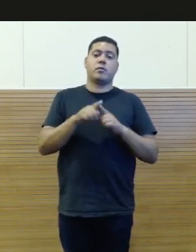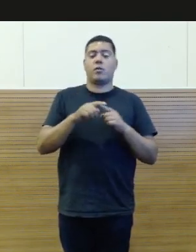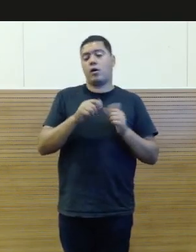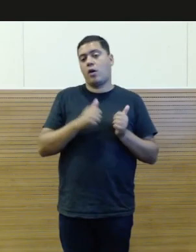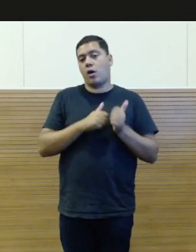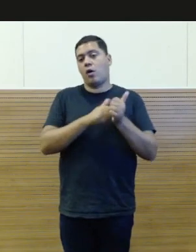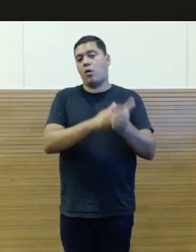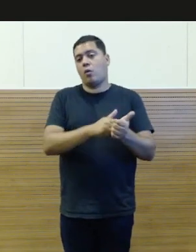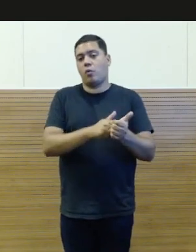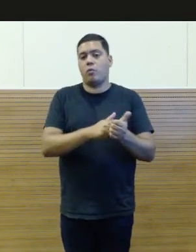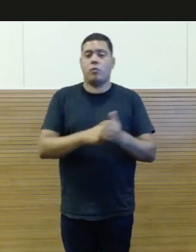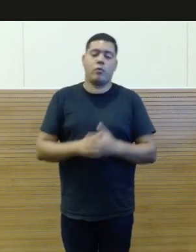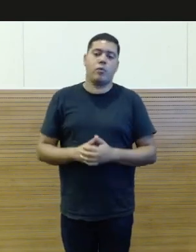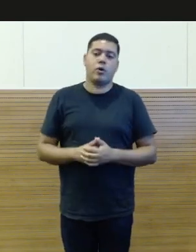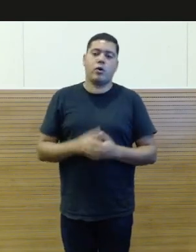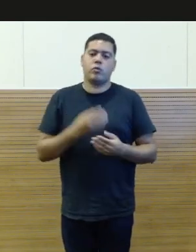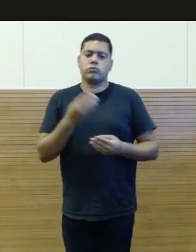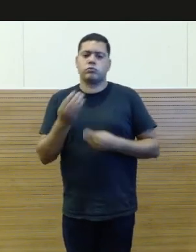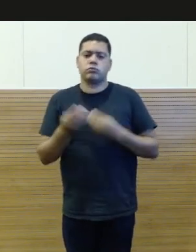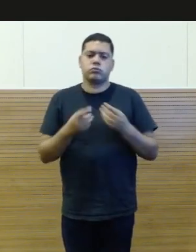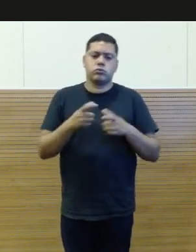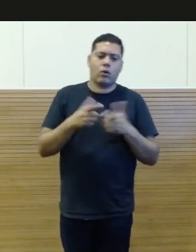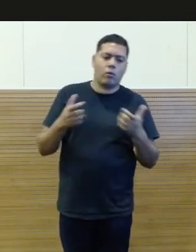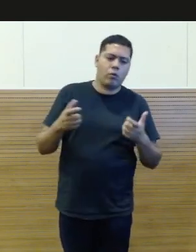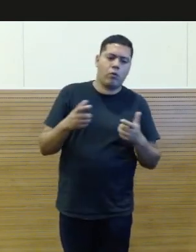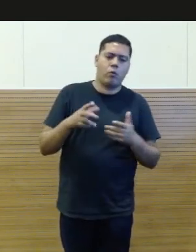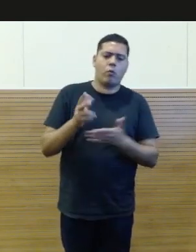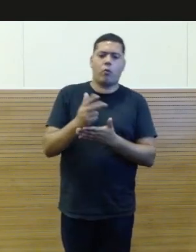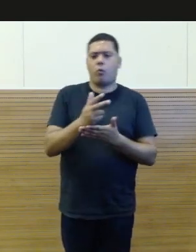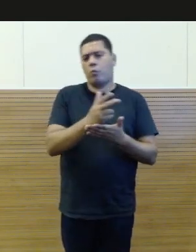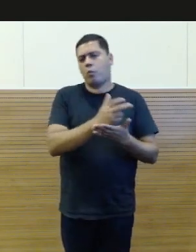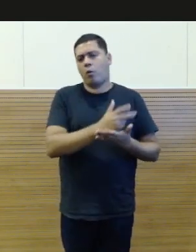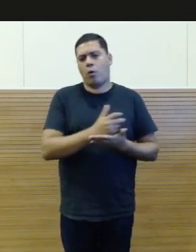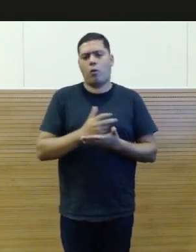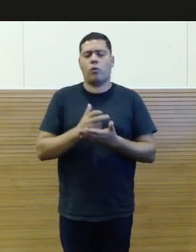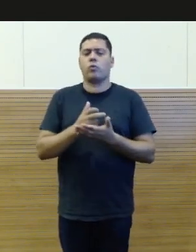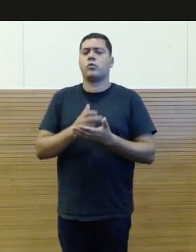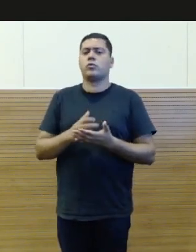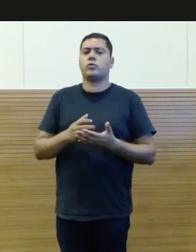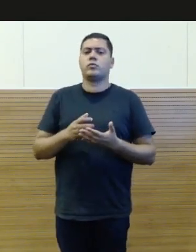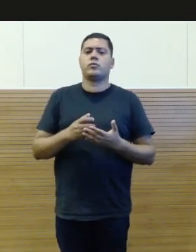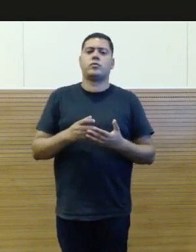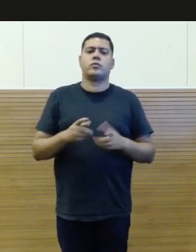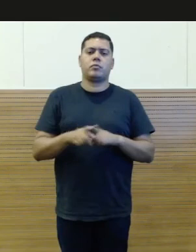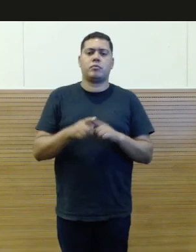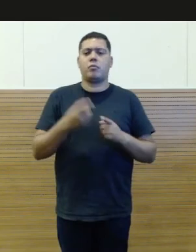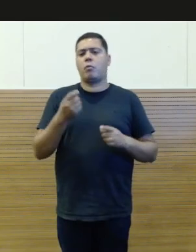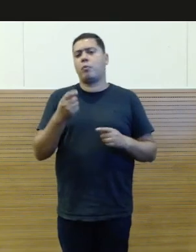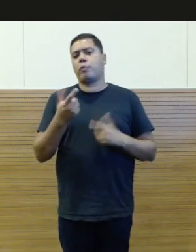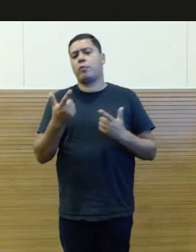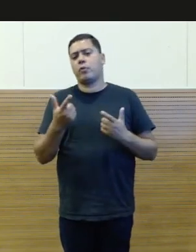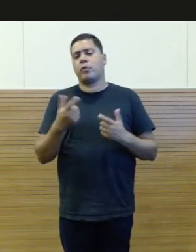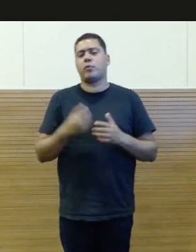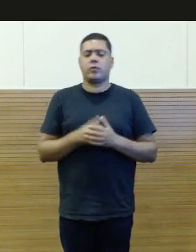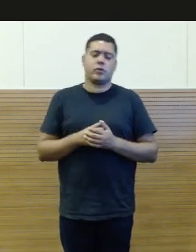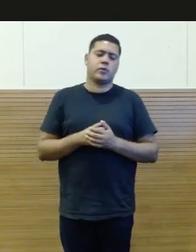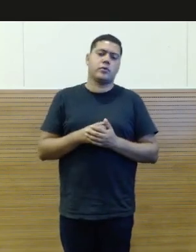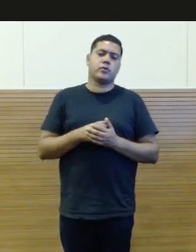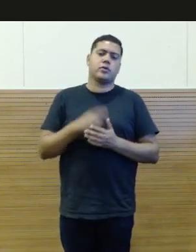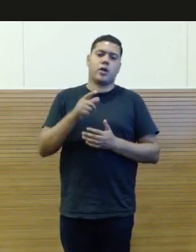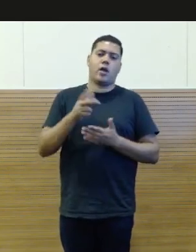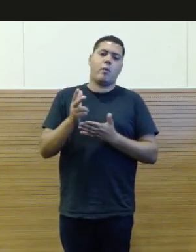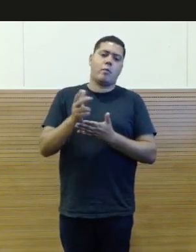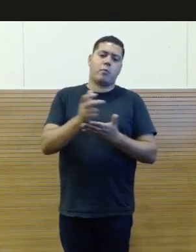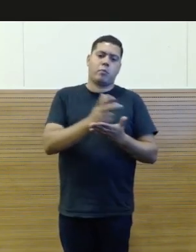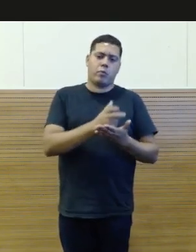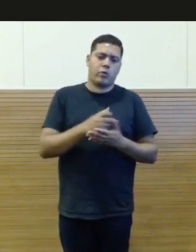acompanha como a proporção de impostos que a proporção do preço dos produtos que é de impostos,